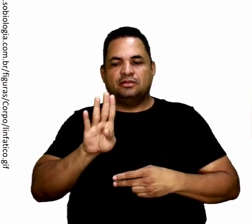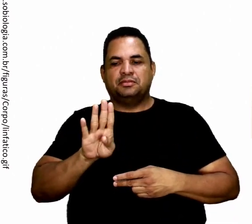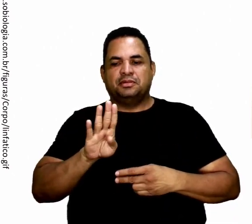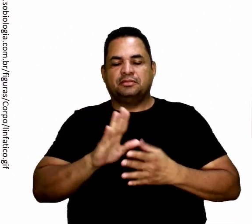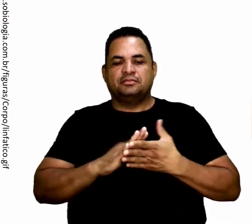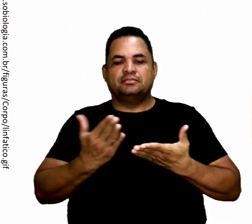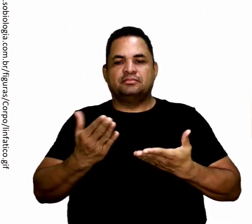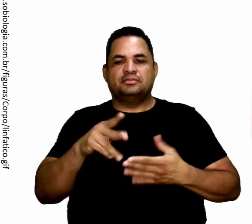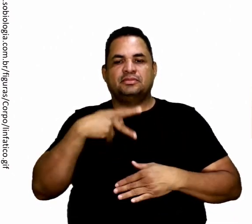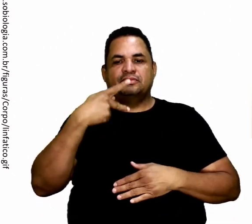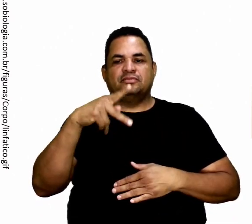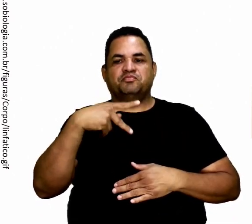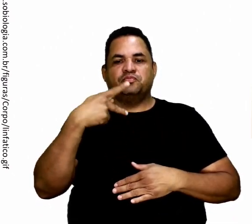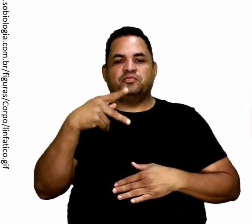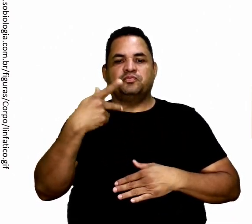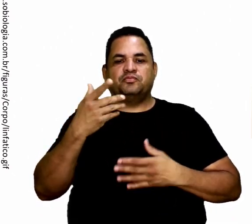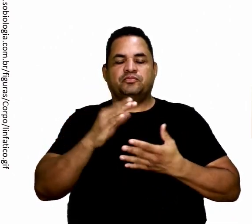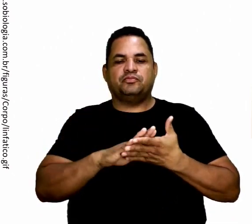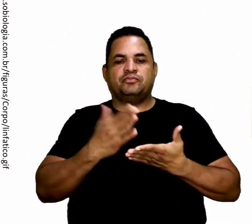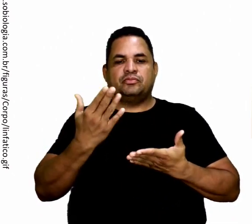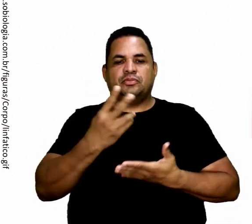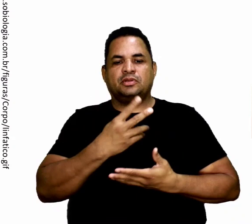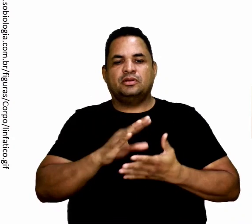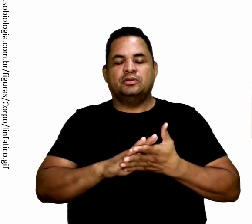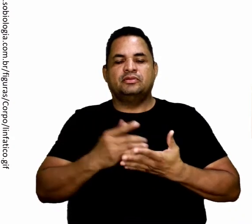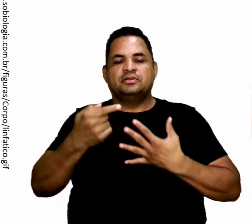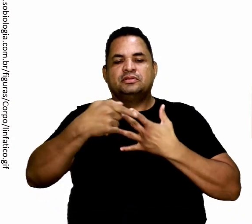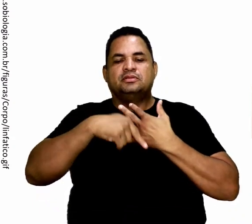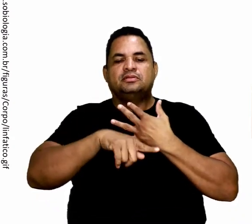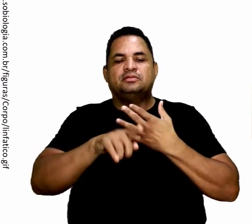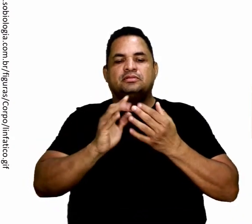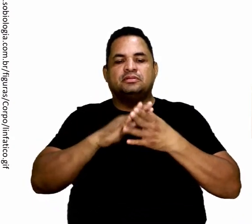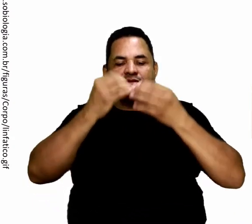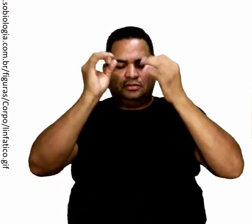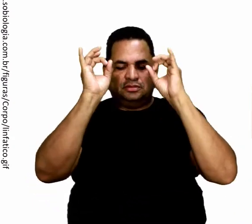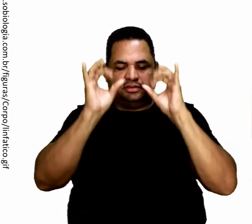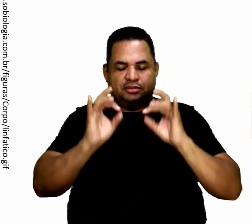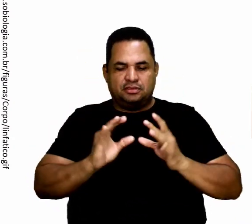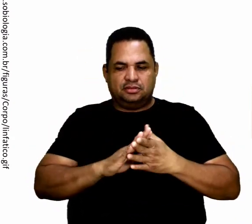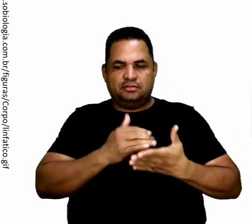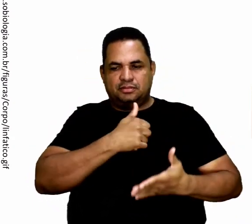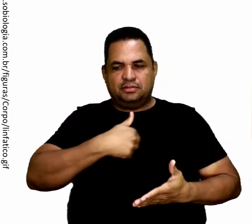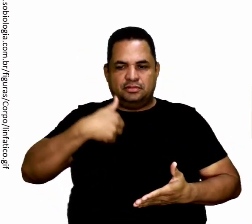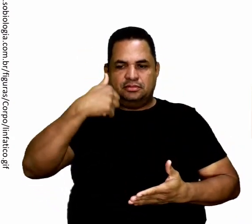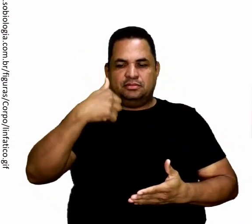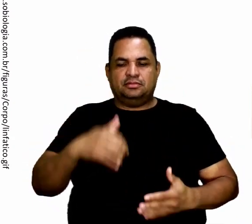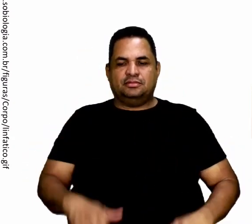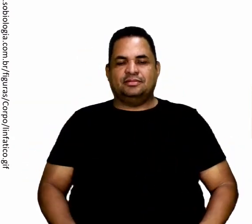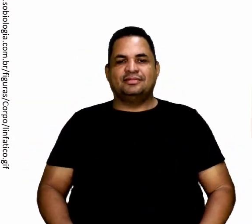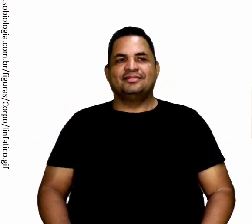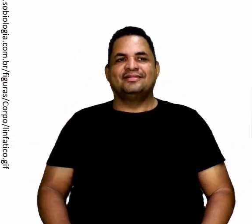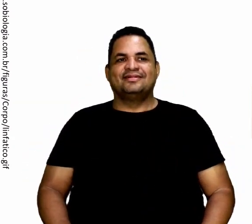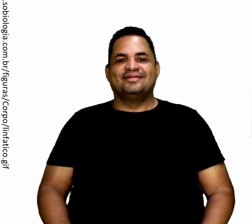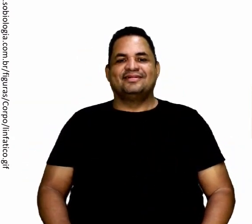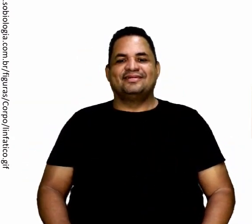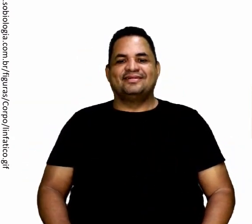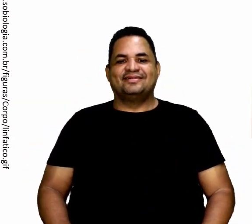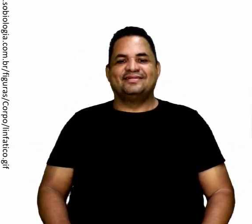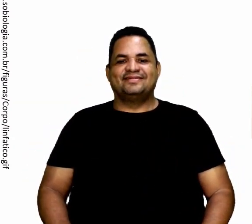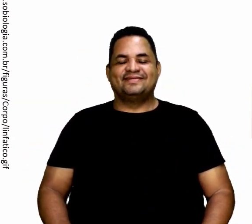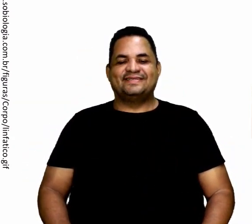gente vai falar, quando a gente estiver falando sobre o sistema imunitário, a gente vai enfatizar mais eles. Mas lembrem que tem esses dois tipos de linfócitos, tá? Pode ir,